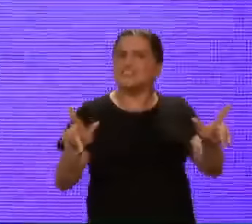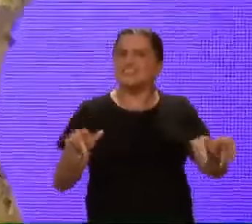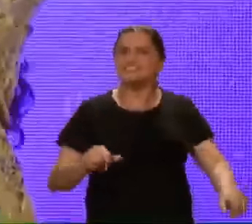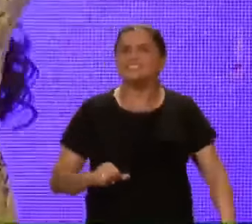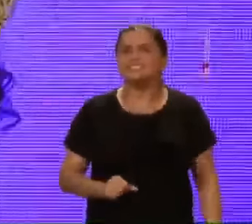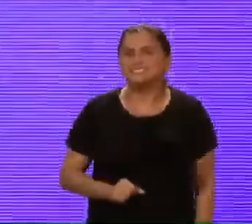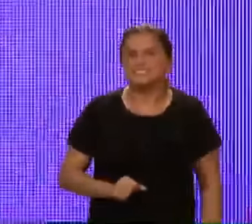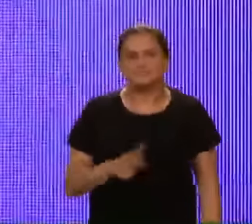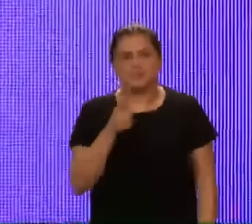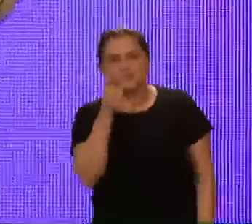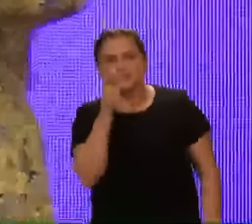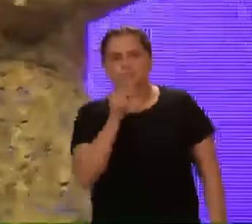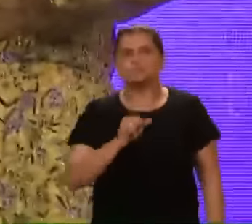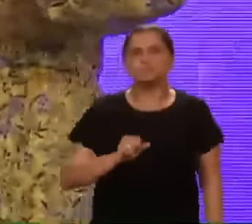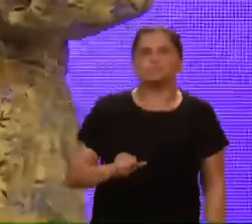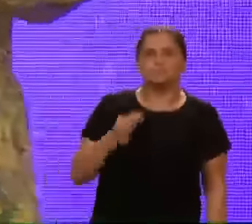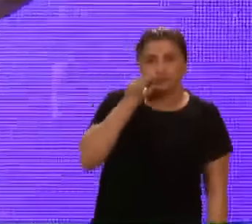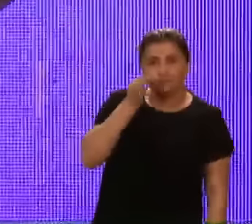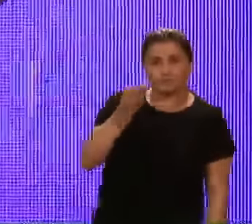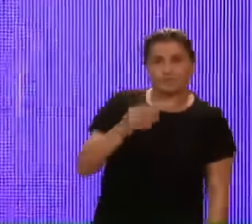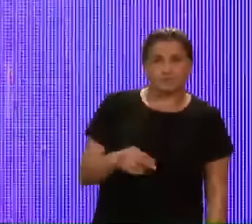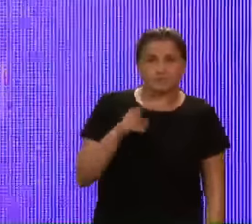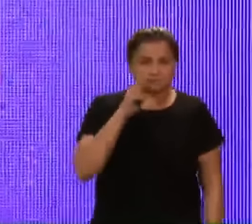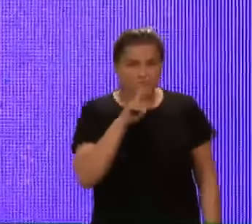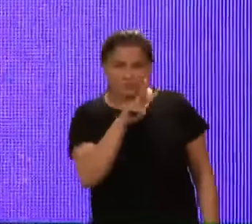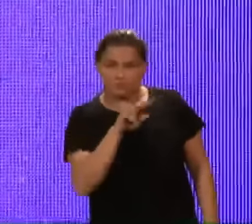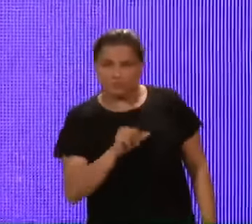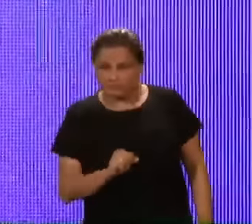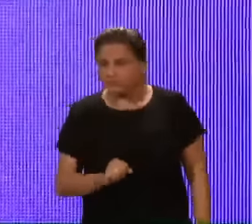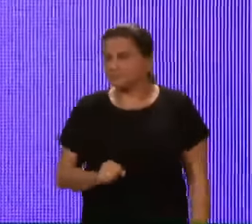Eu fico ligada, né? Eu, Jairinho, você vigia que eu...